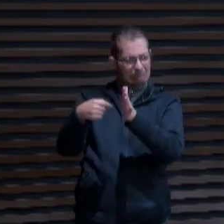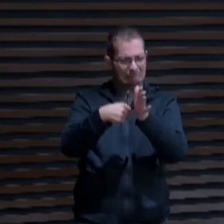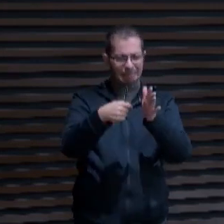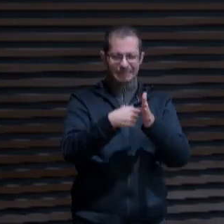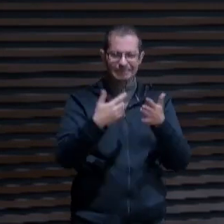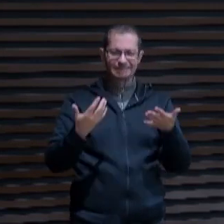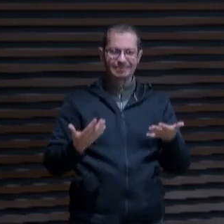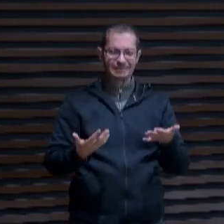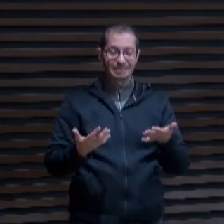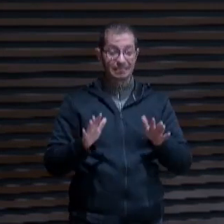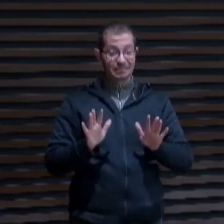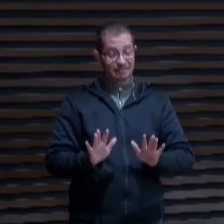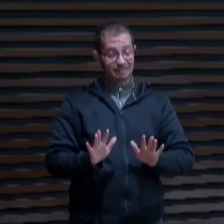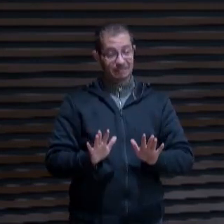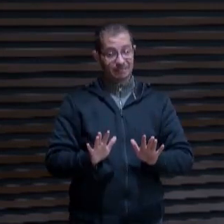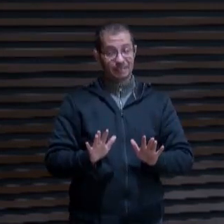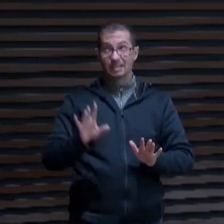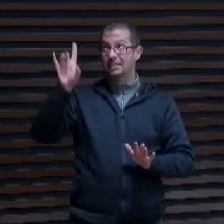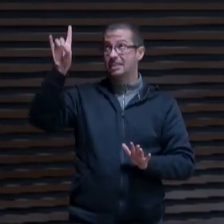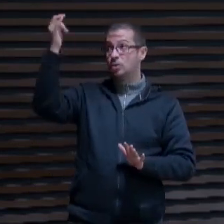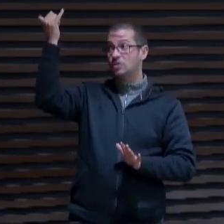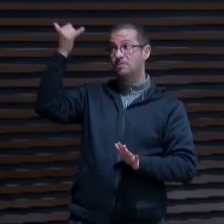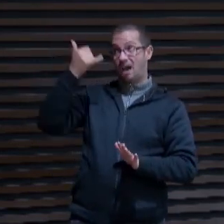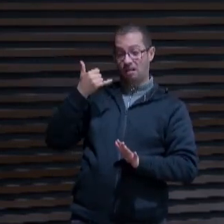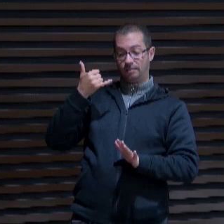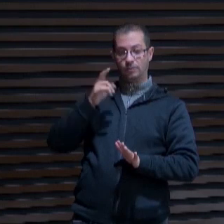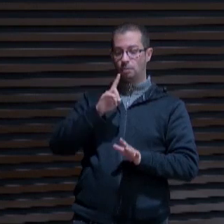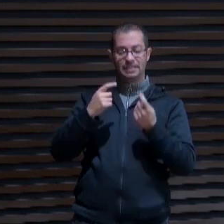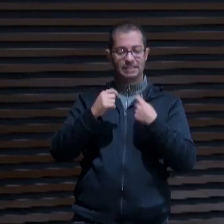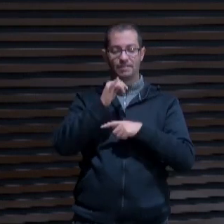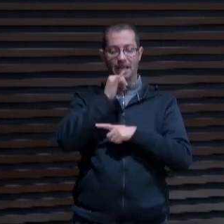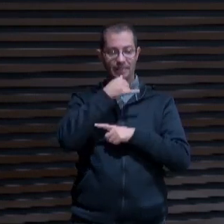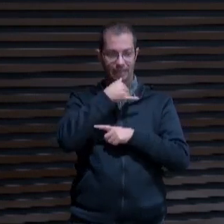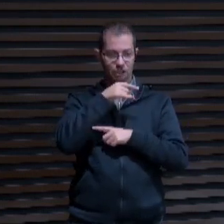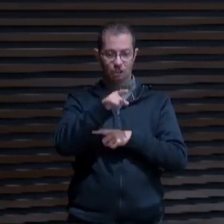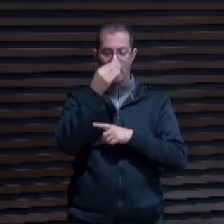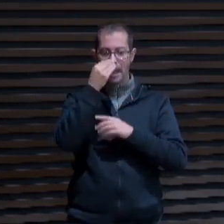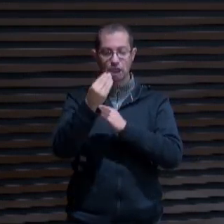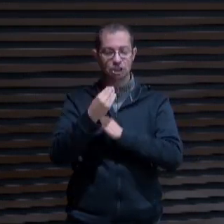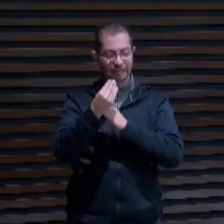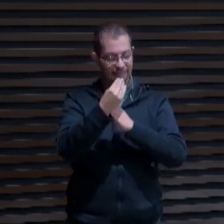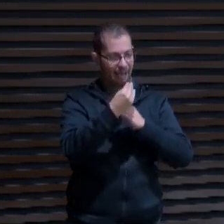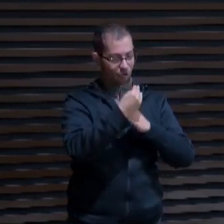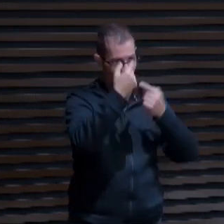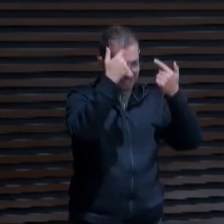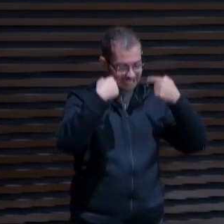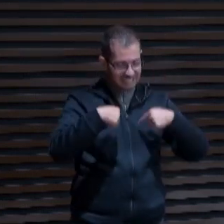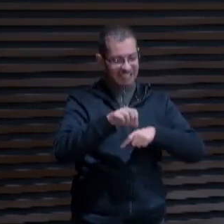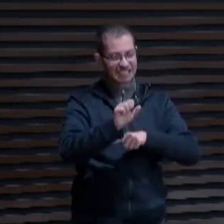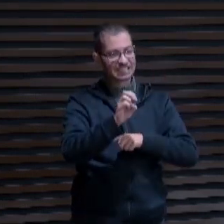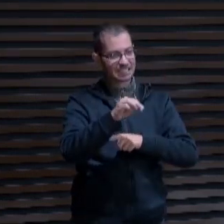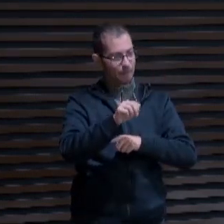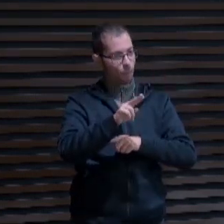não rejeitaram a você, eles me rejeitaram. Eles rejeitaram o Deus que os tirou da terra do